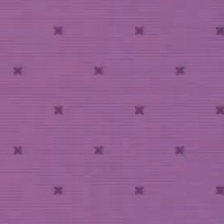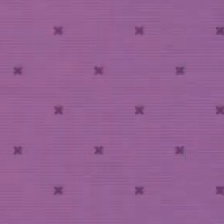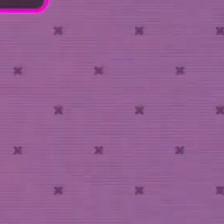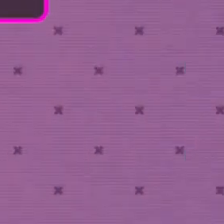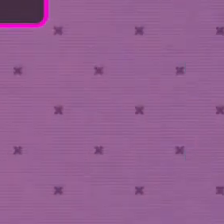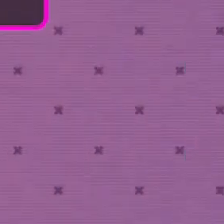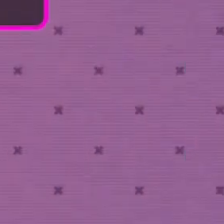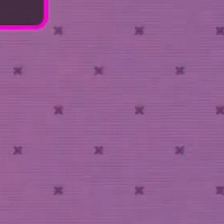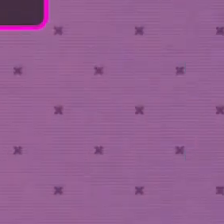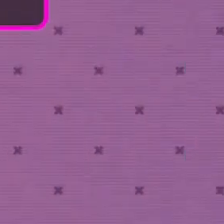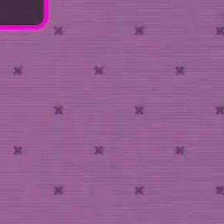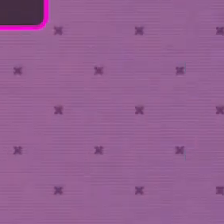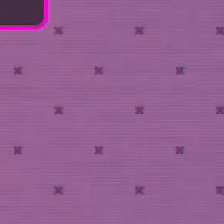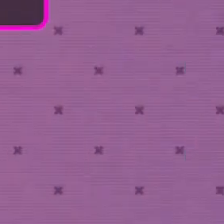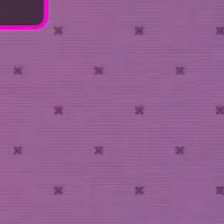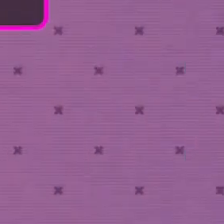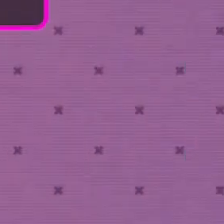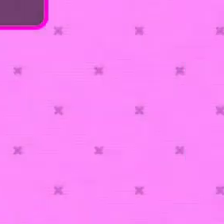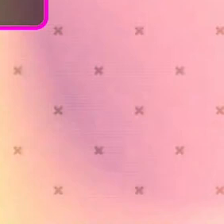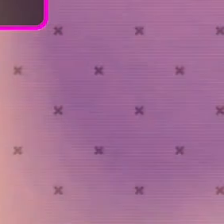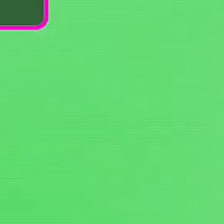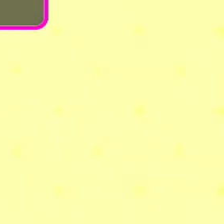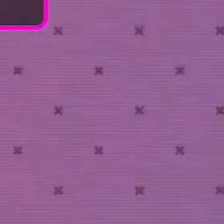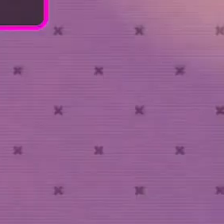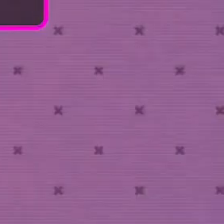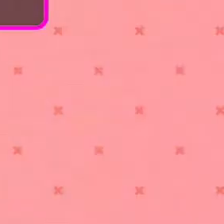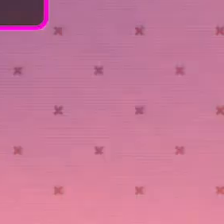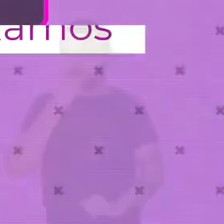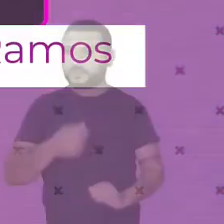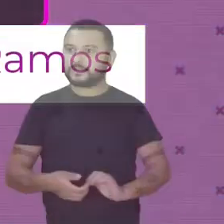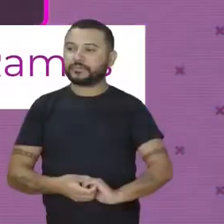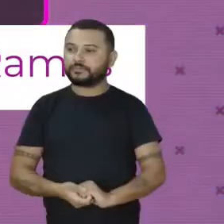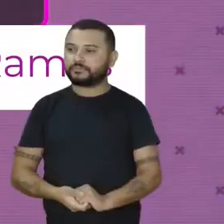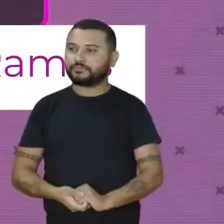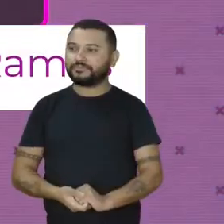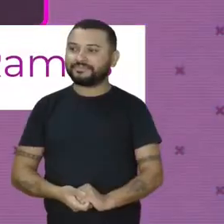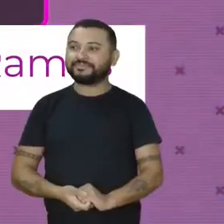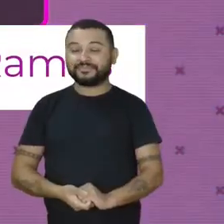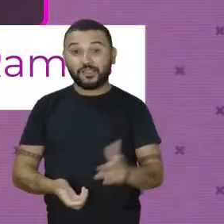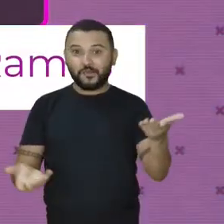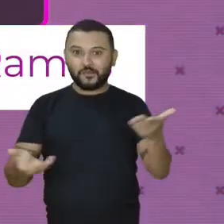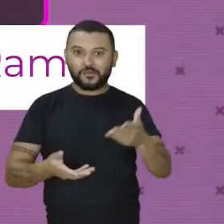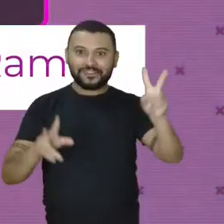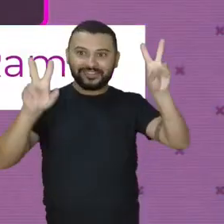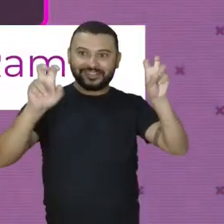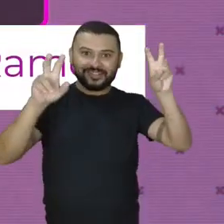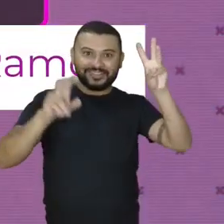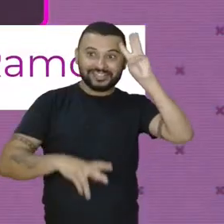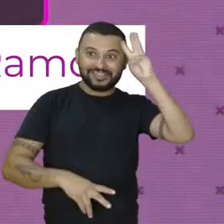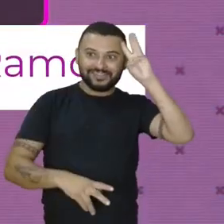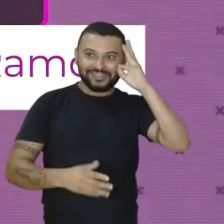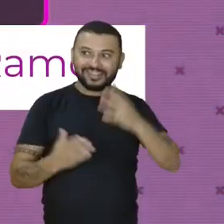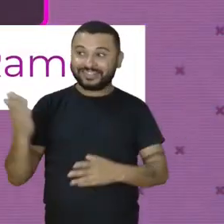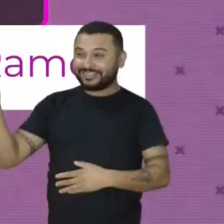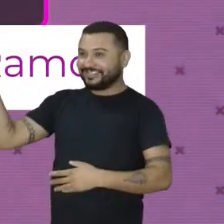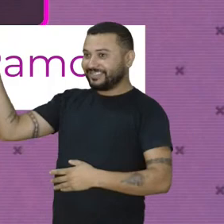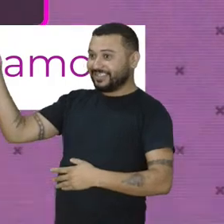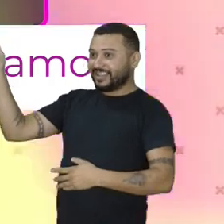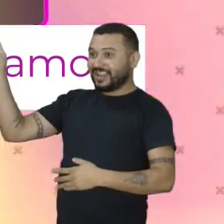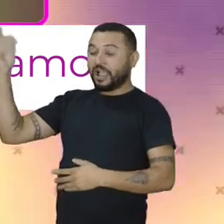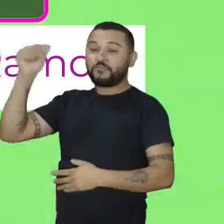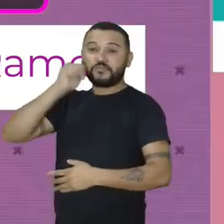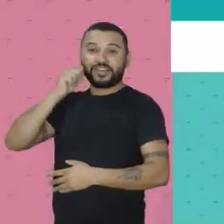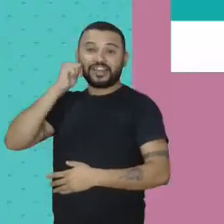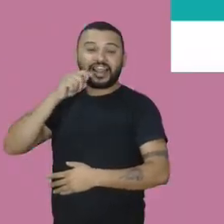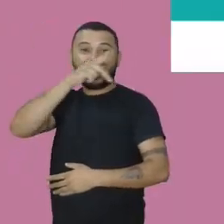Participação política das mulheres com deficiência é o tema da aula desta terça-feira com a deputada estadual pelo PT da Paraíba,